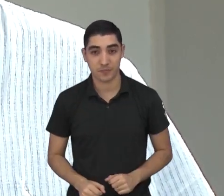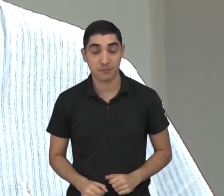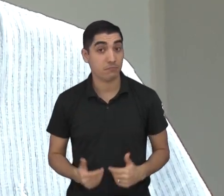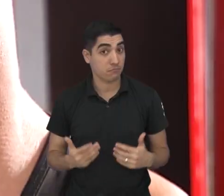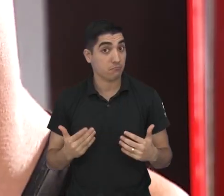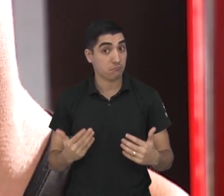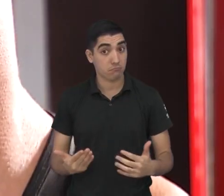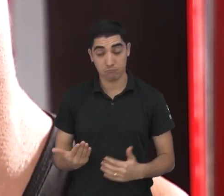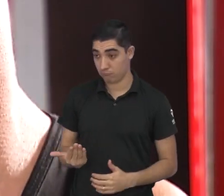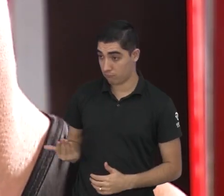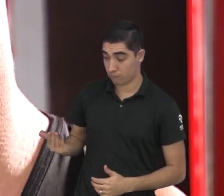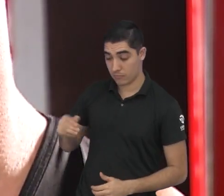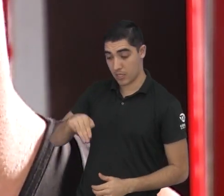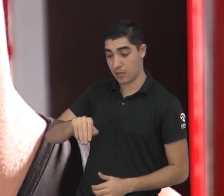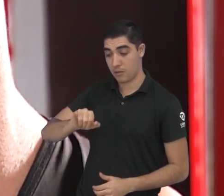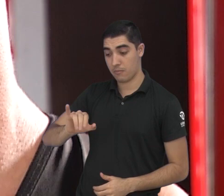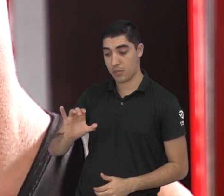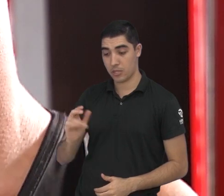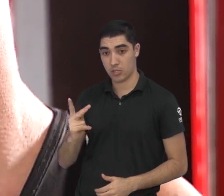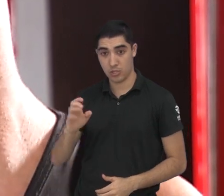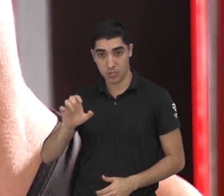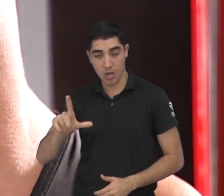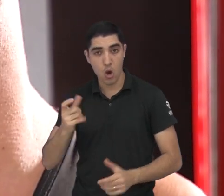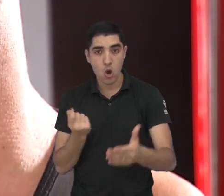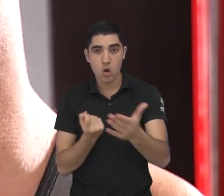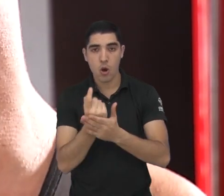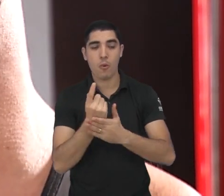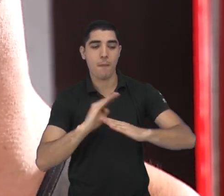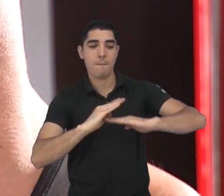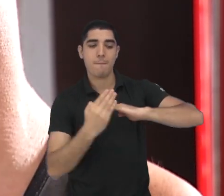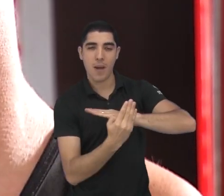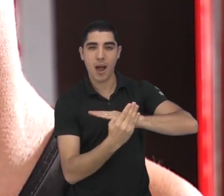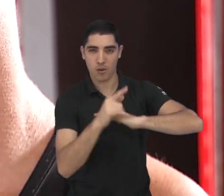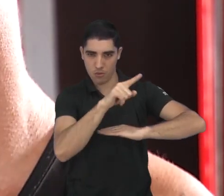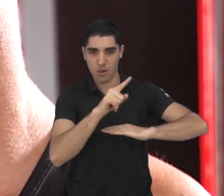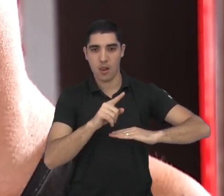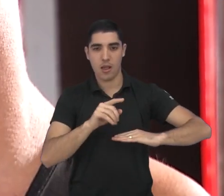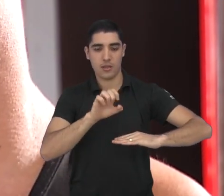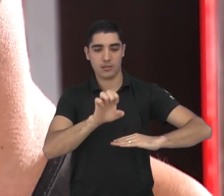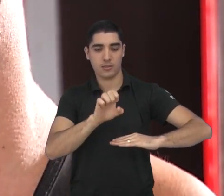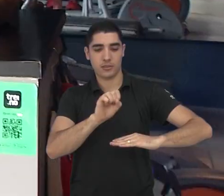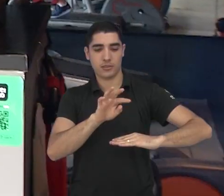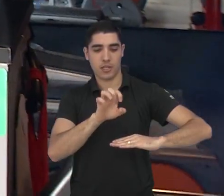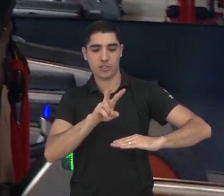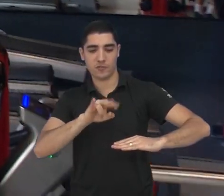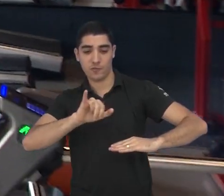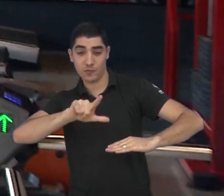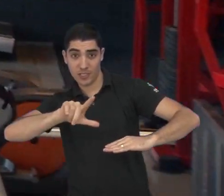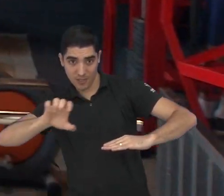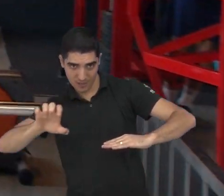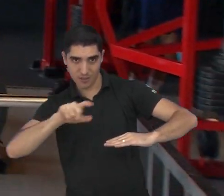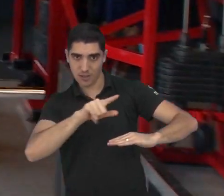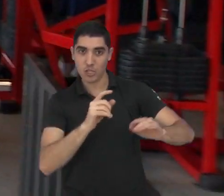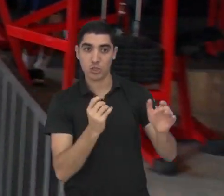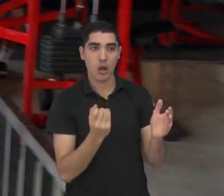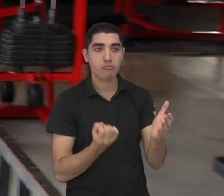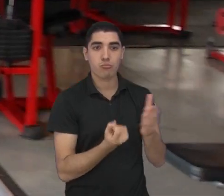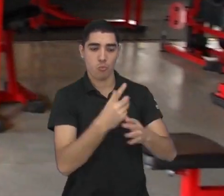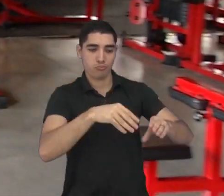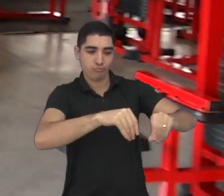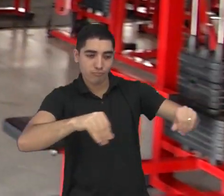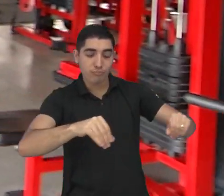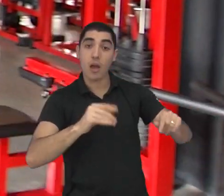de aumento. De olho nesse crescimento, Michel comprou um terreno no bairro Sete Ville há 4 anos. O crescimento trouxe